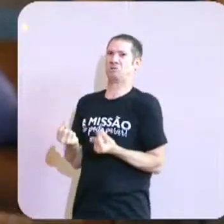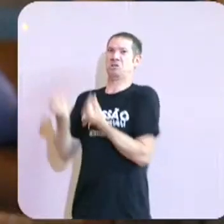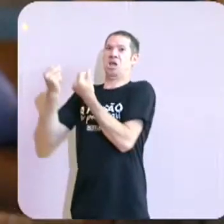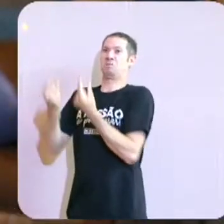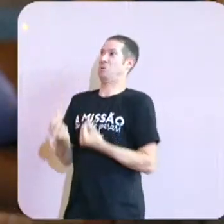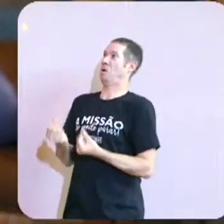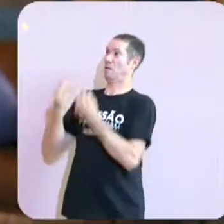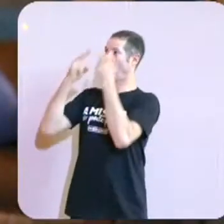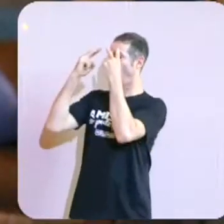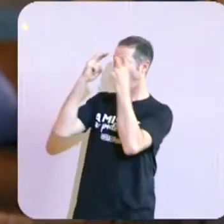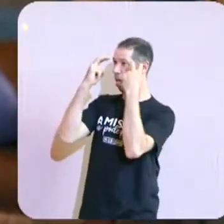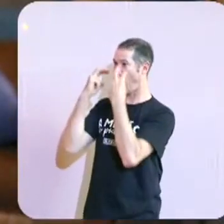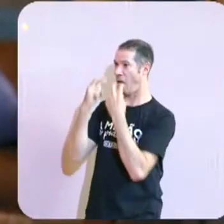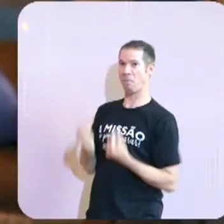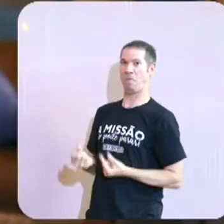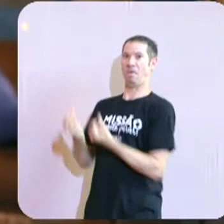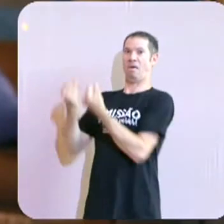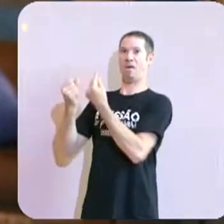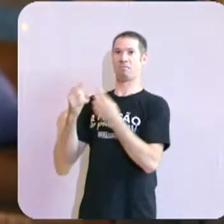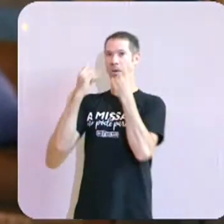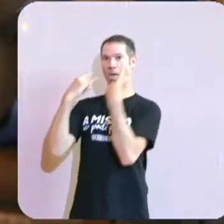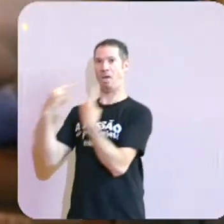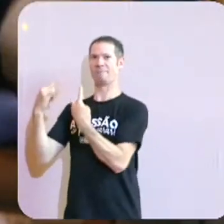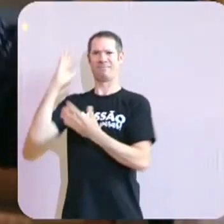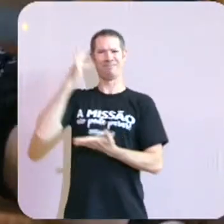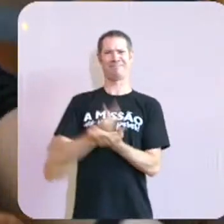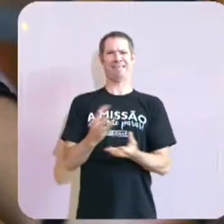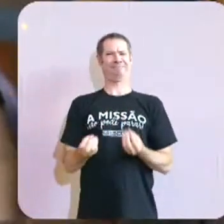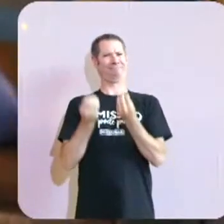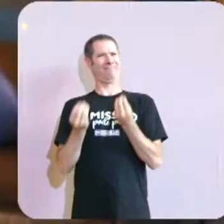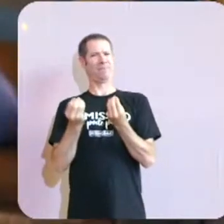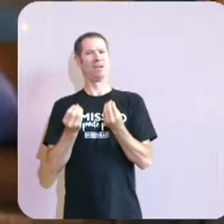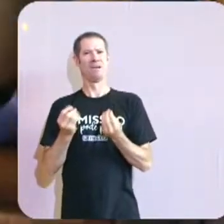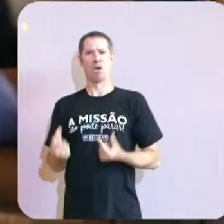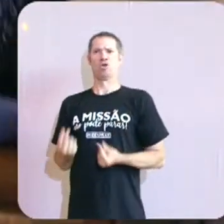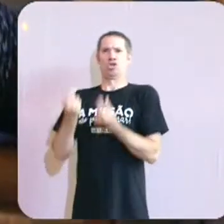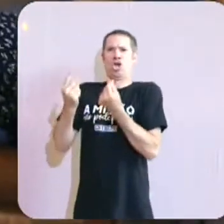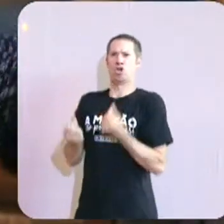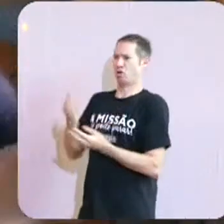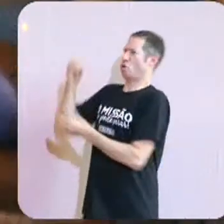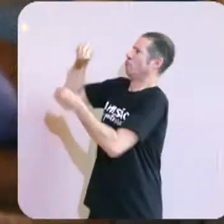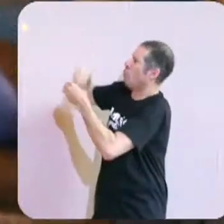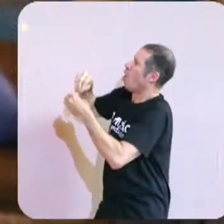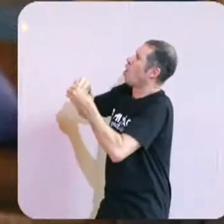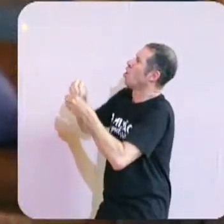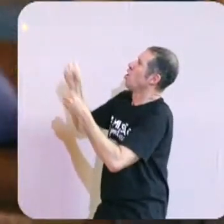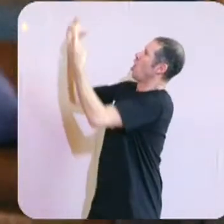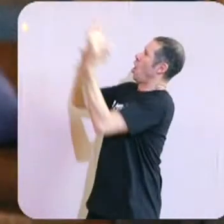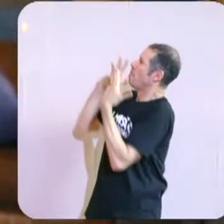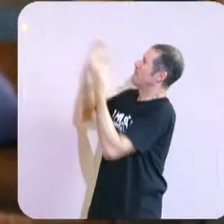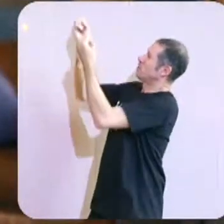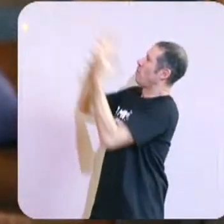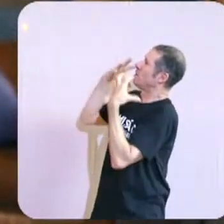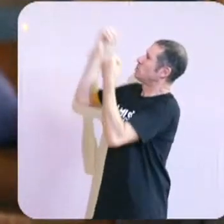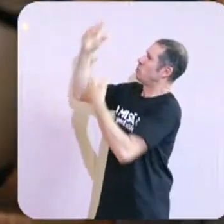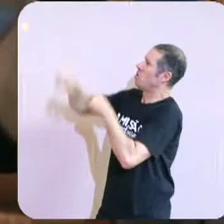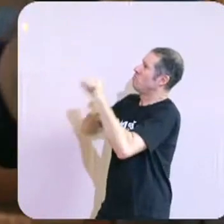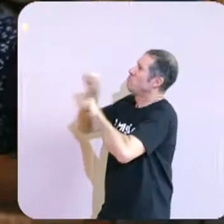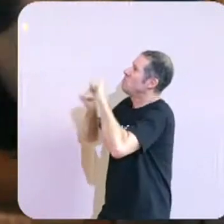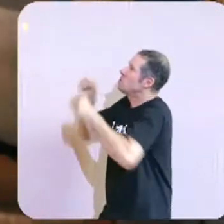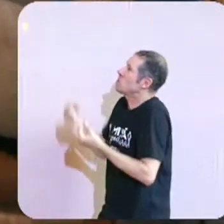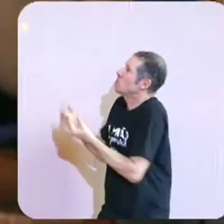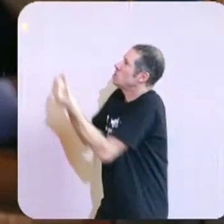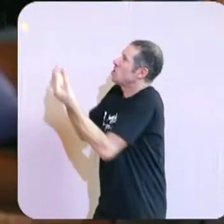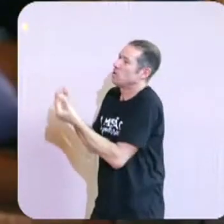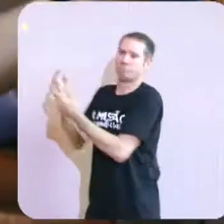dinheiro fosse a materialização da nossa fé. Quanto mais dinheiro eu oferto, maior é a bênção de Deus na minha vida. Quanto